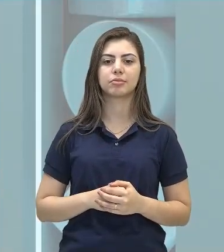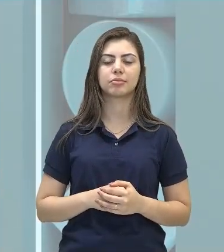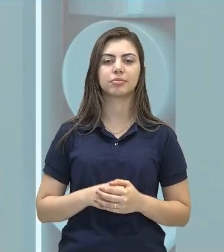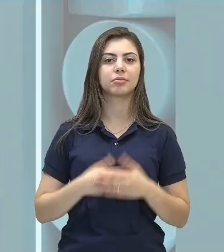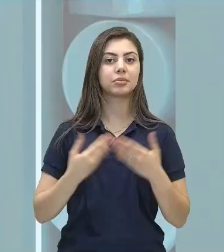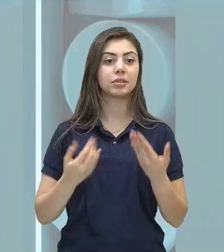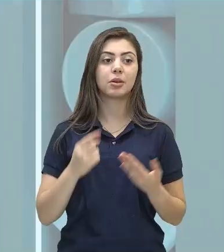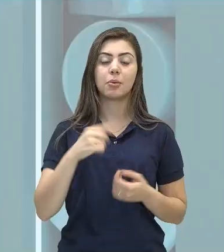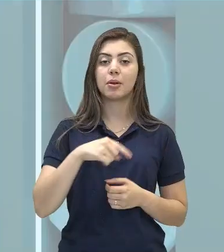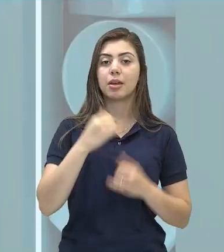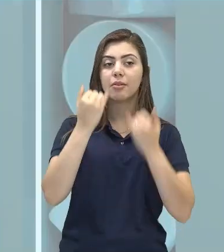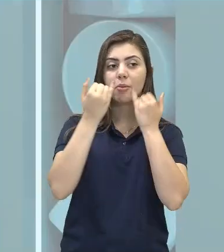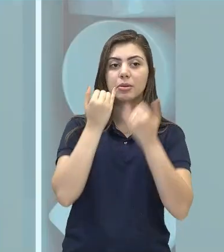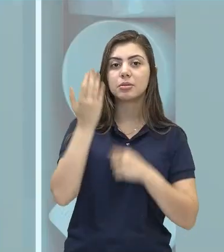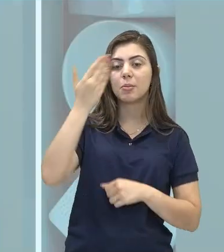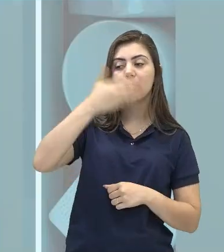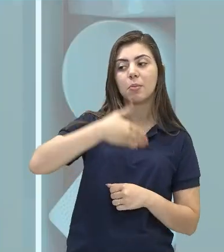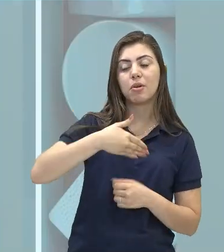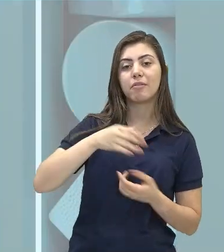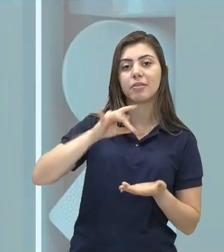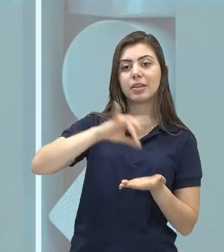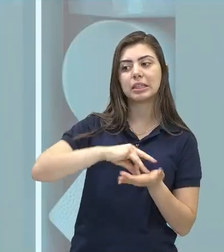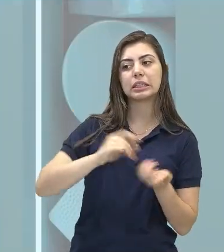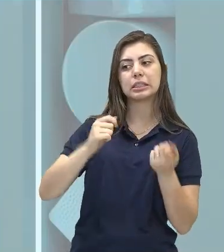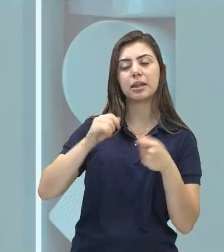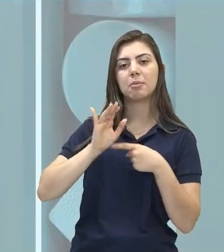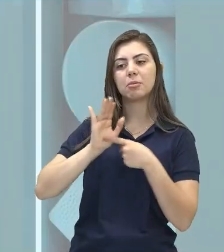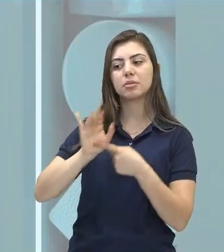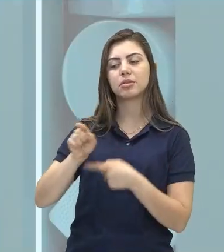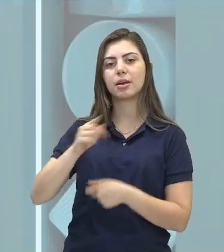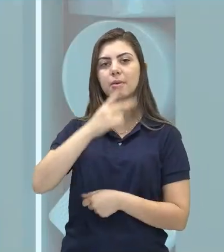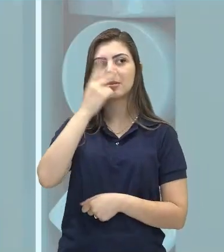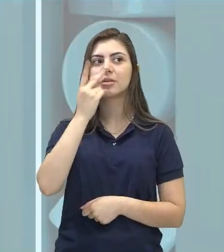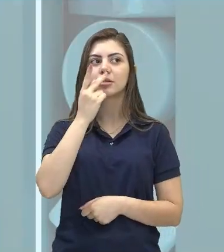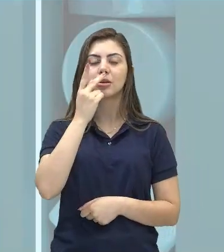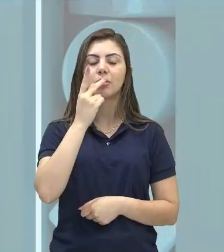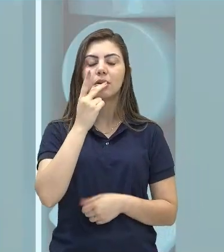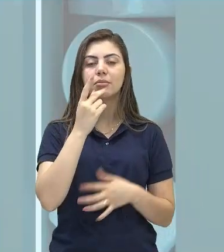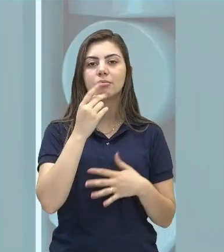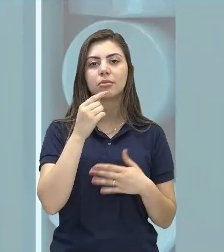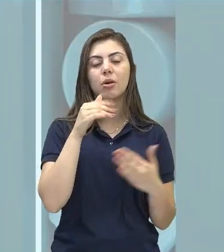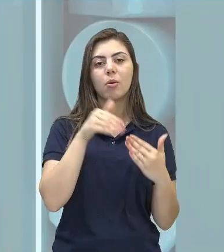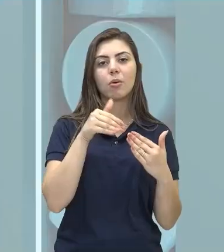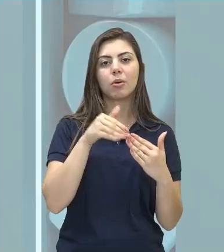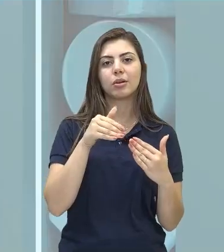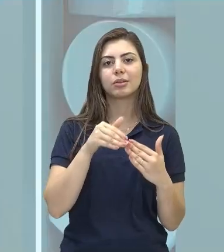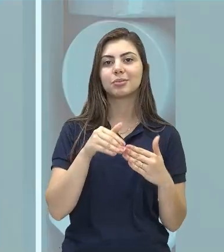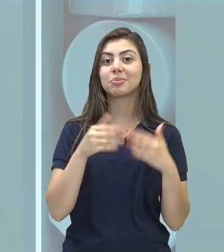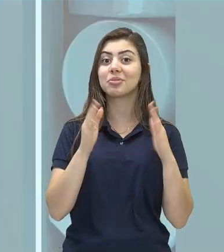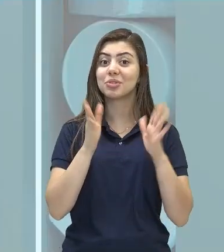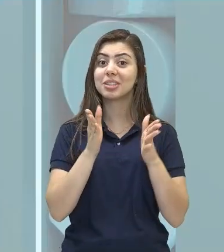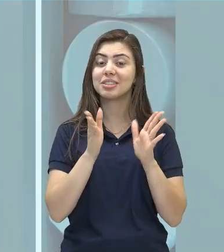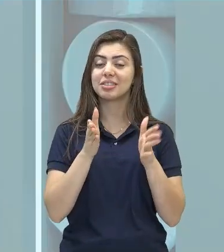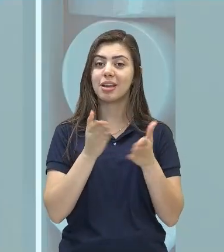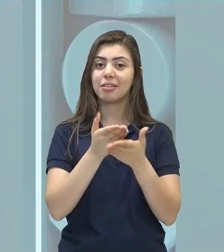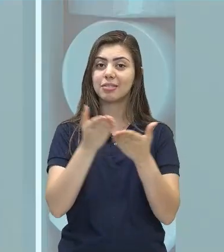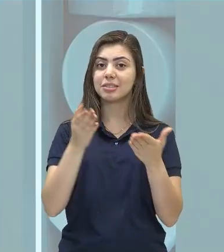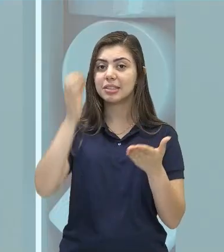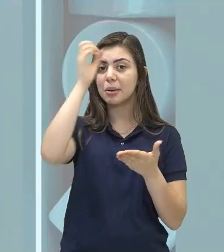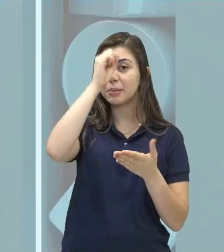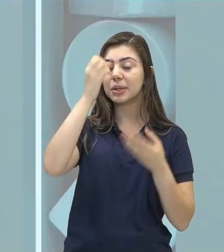afirmativas, o assunto que estamos discutindo. Agora que você já entendeu, então, em que consiste